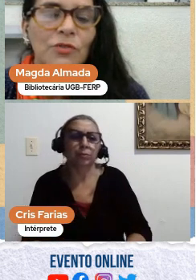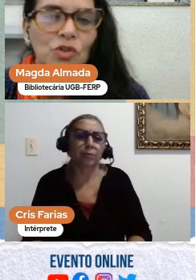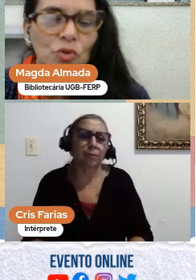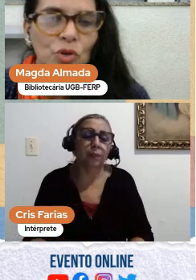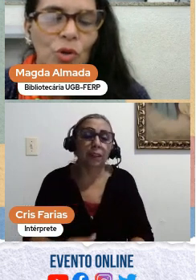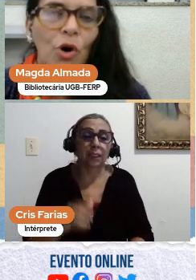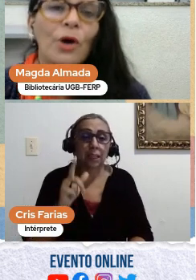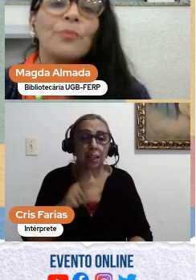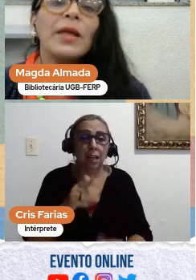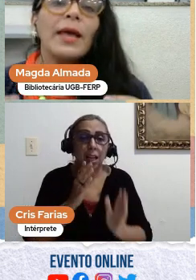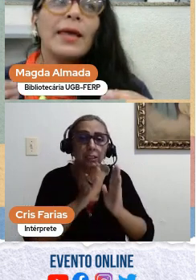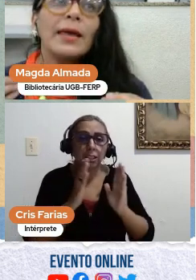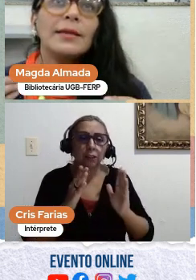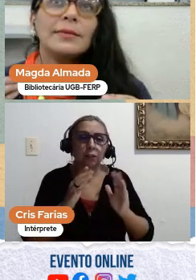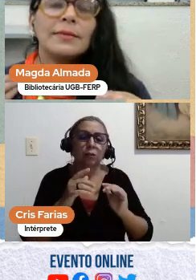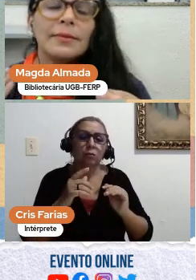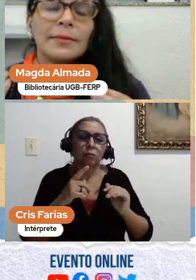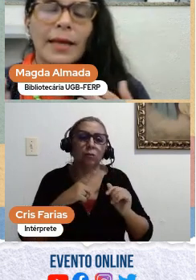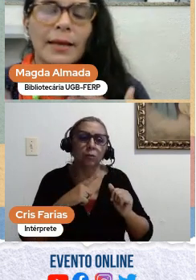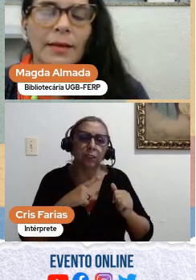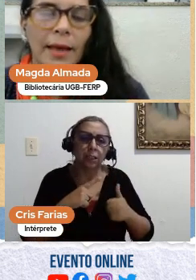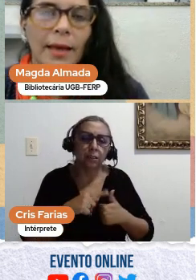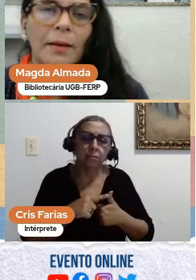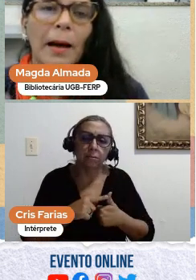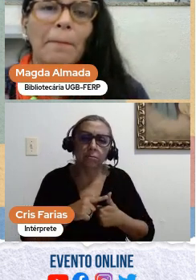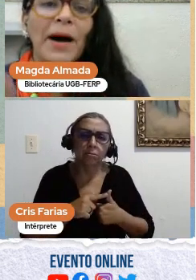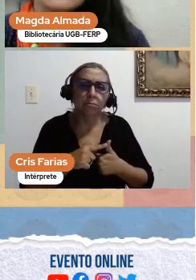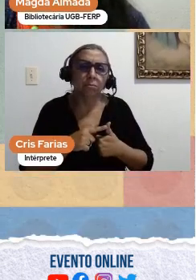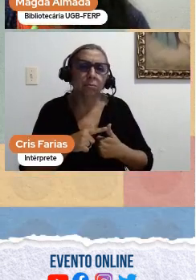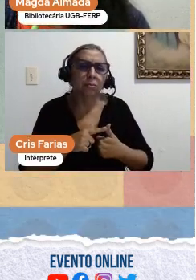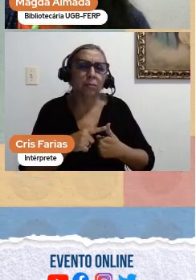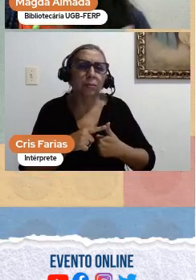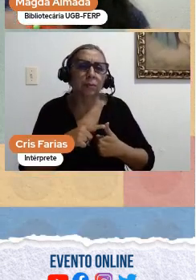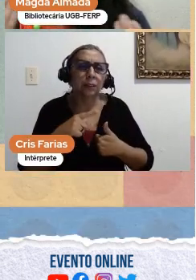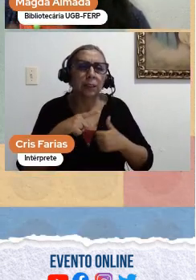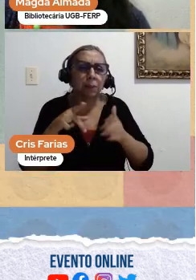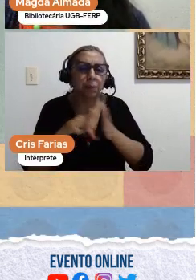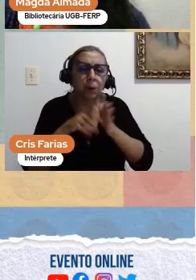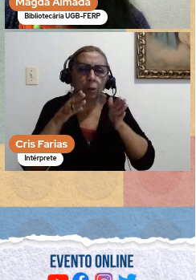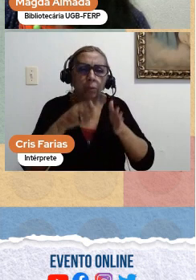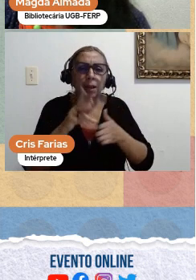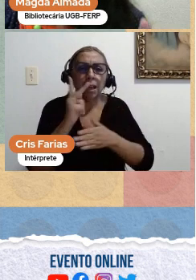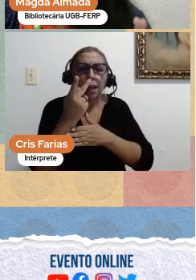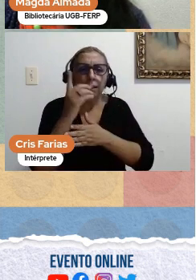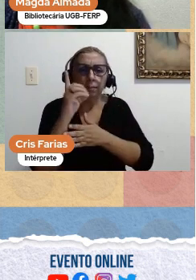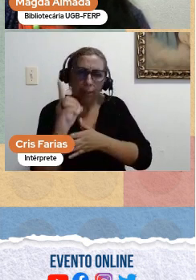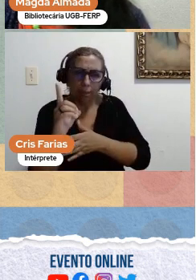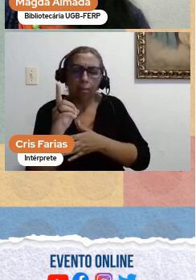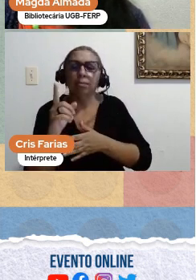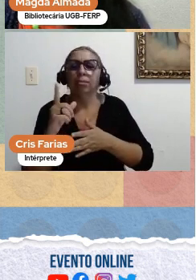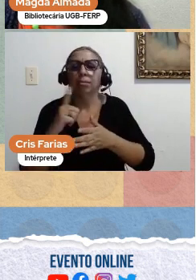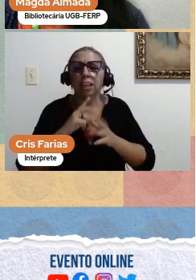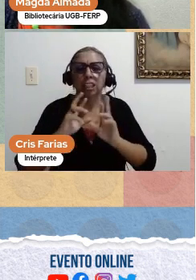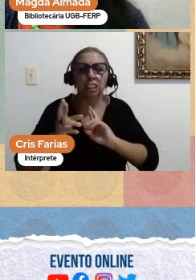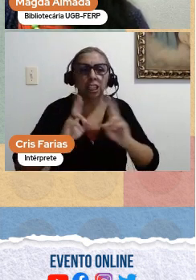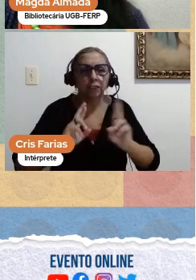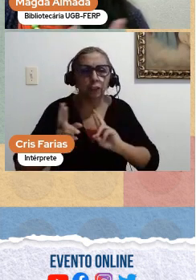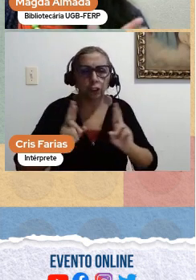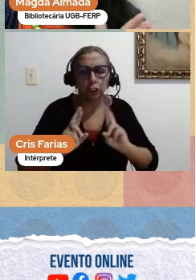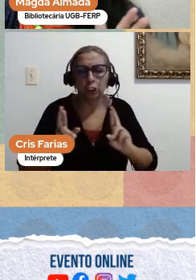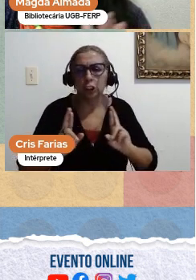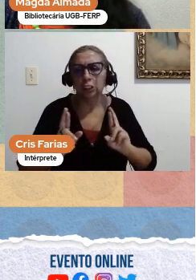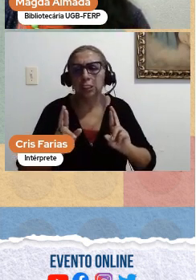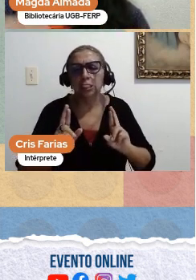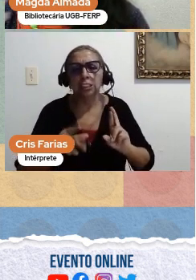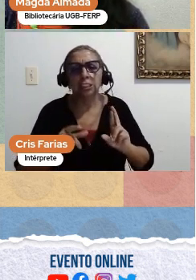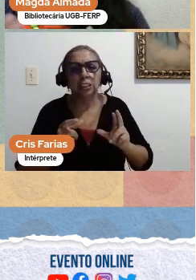acervo arquivístico sonoro, ele tem a parte em HD, nas entrevistas, né, de fitas